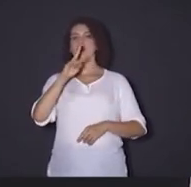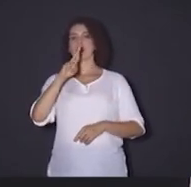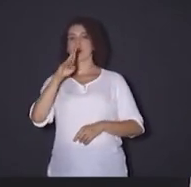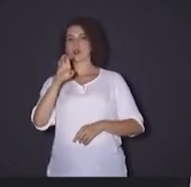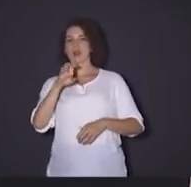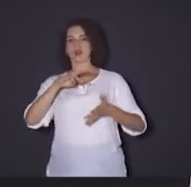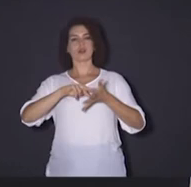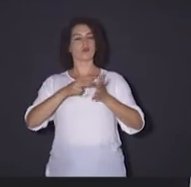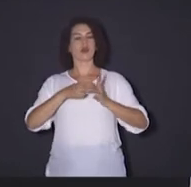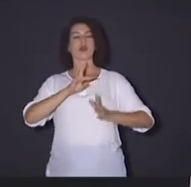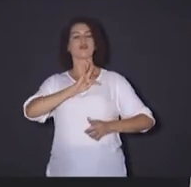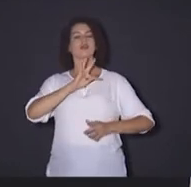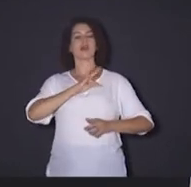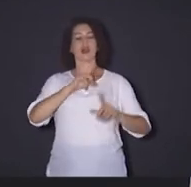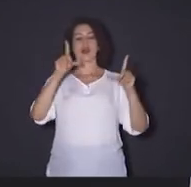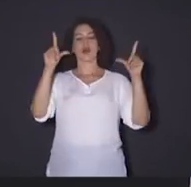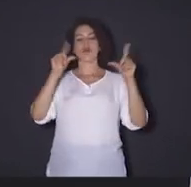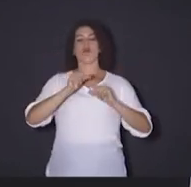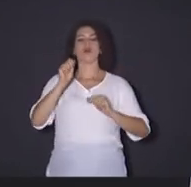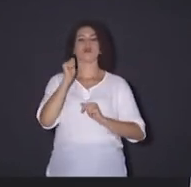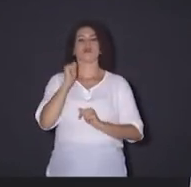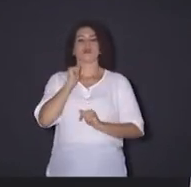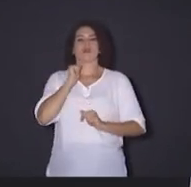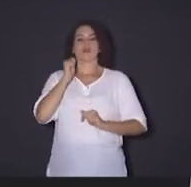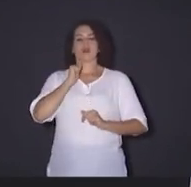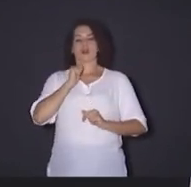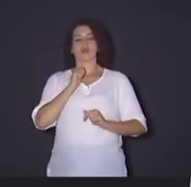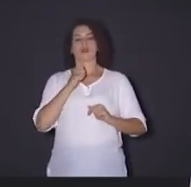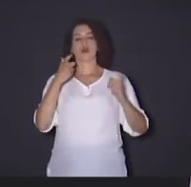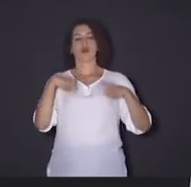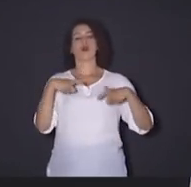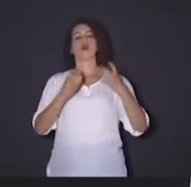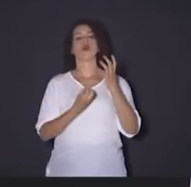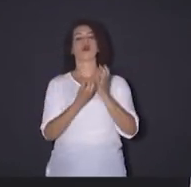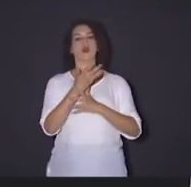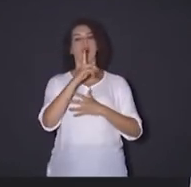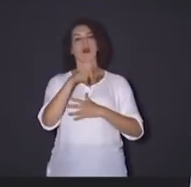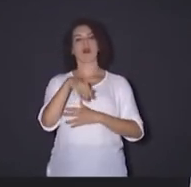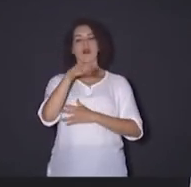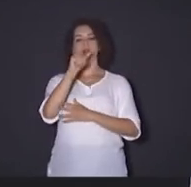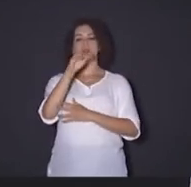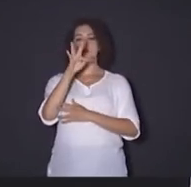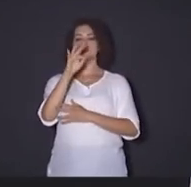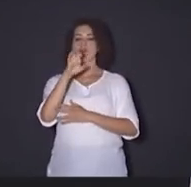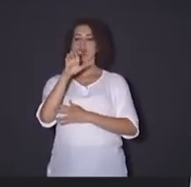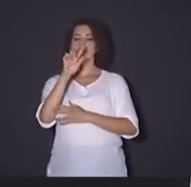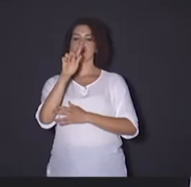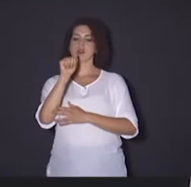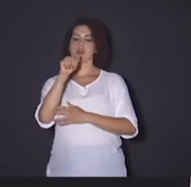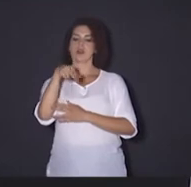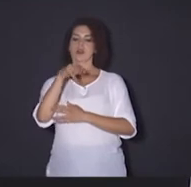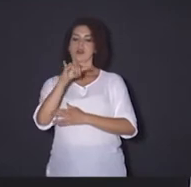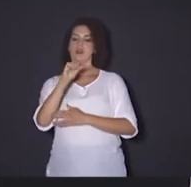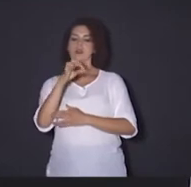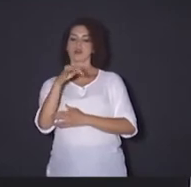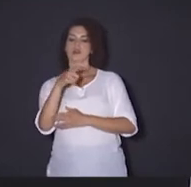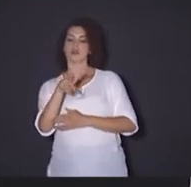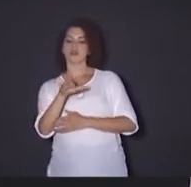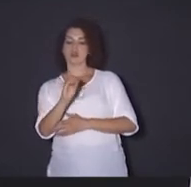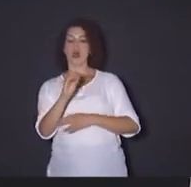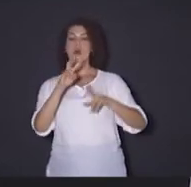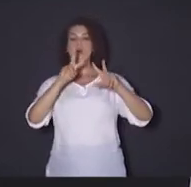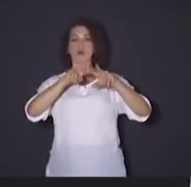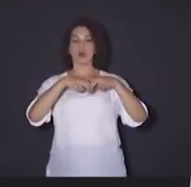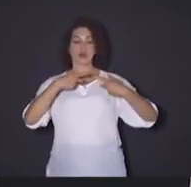de redução de estresse criado no afeganistão num ambiente de guerra eles identificaram o professor cientista de quando a